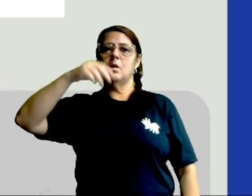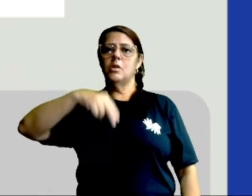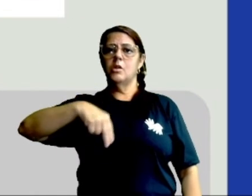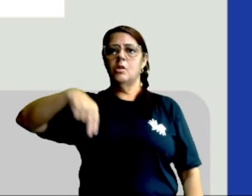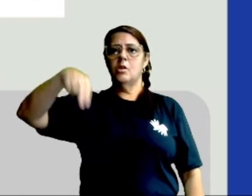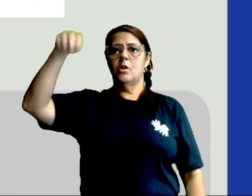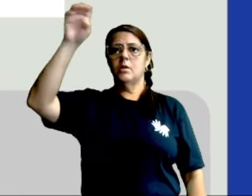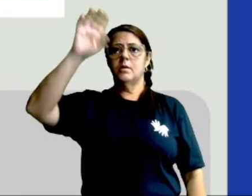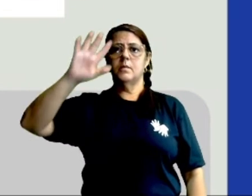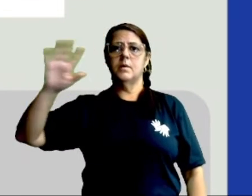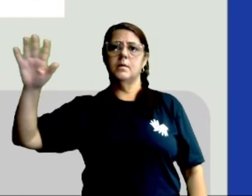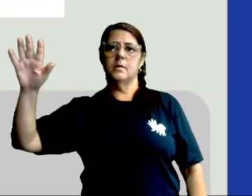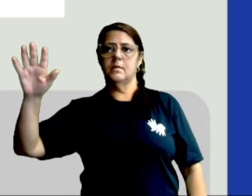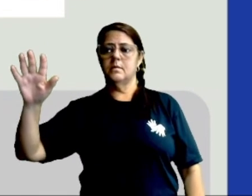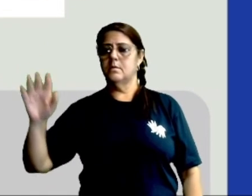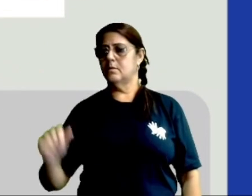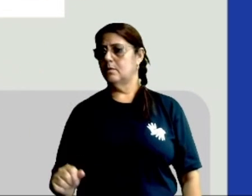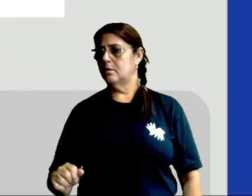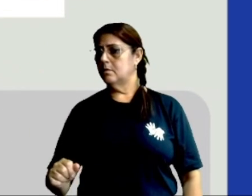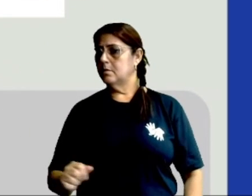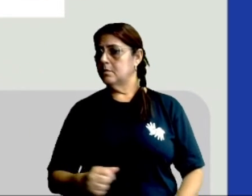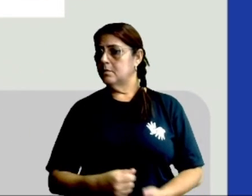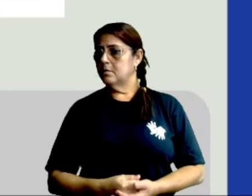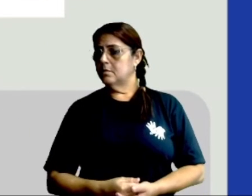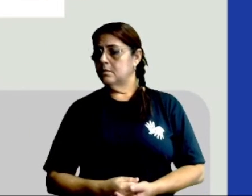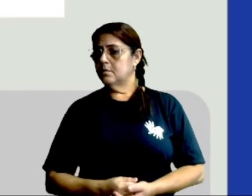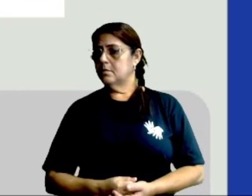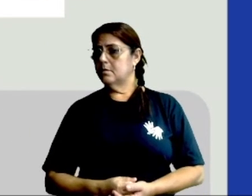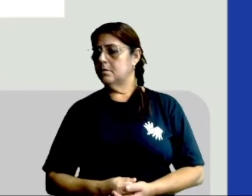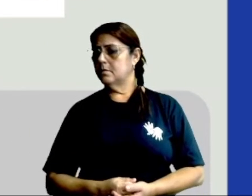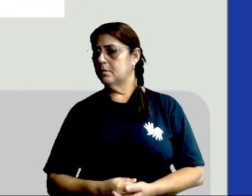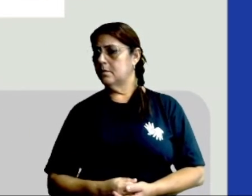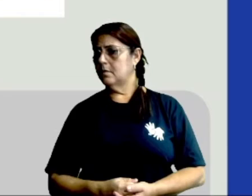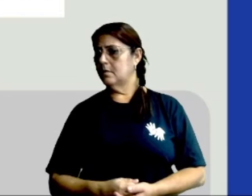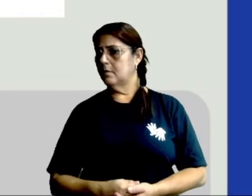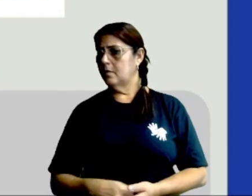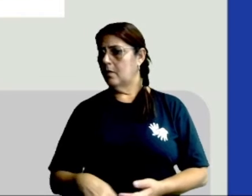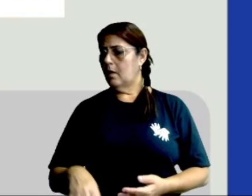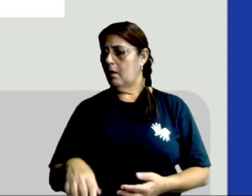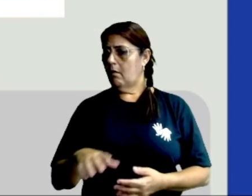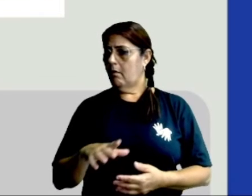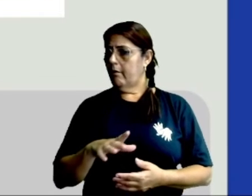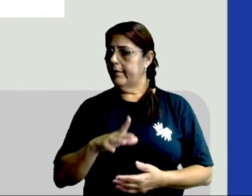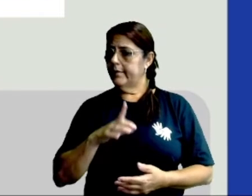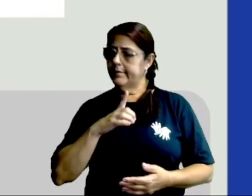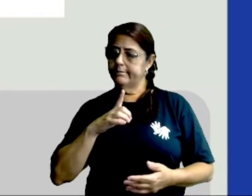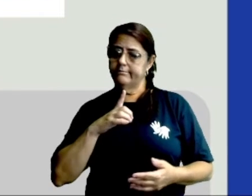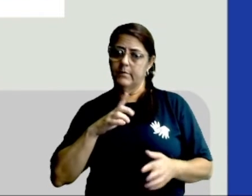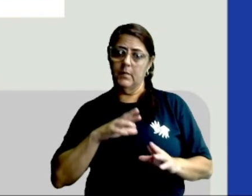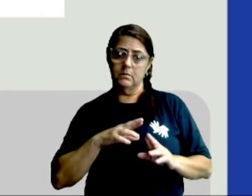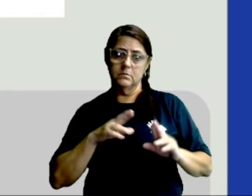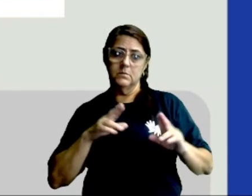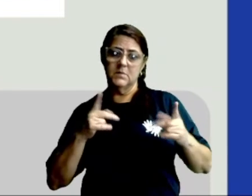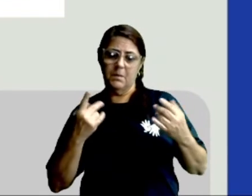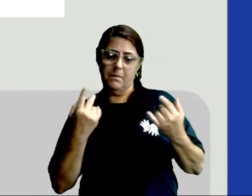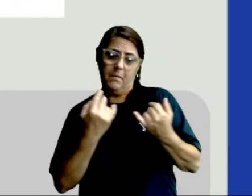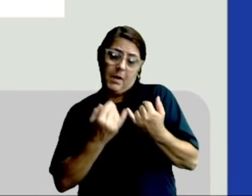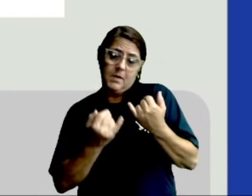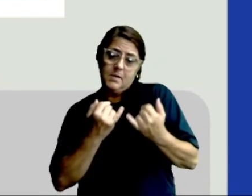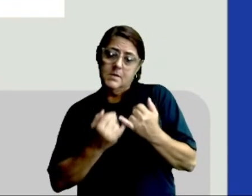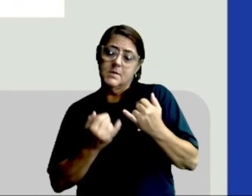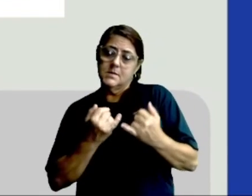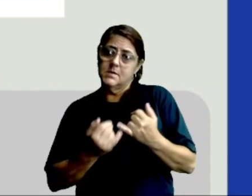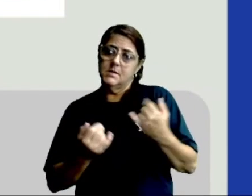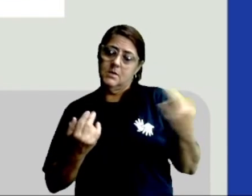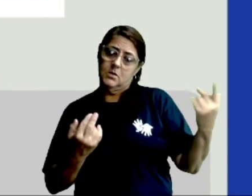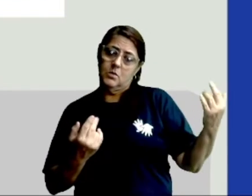norte-americano e a Cordilheira dos Andes, né? Então é um perfil, eles têm bastante semelhanças, né?